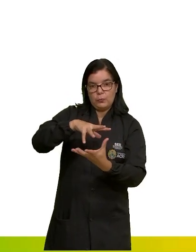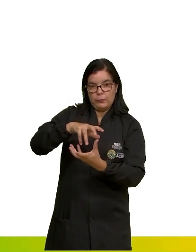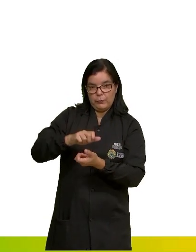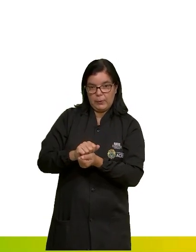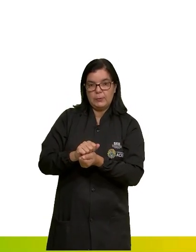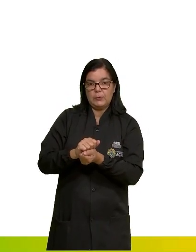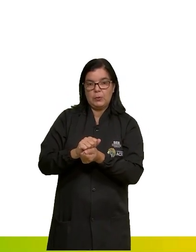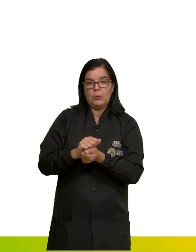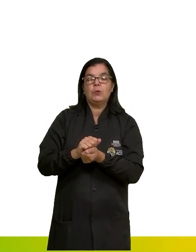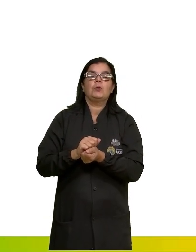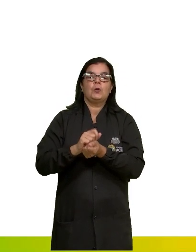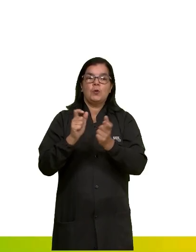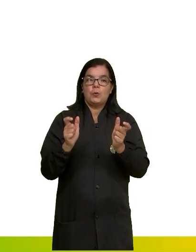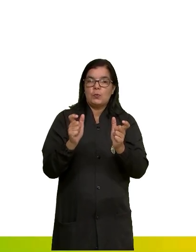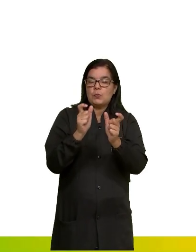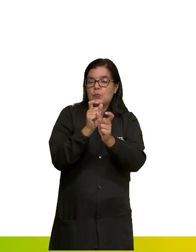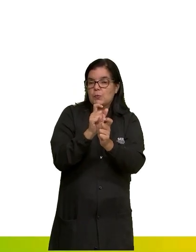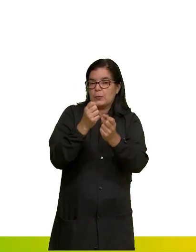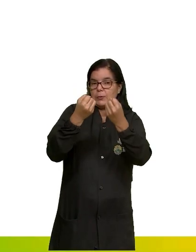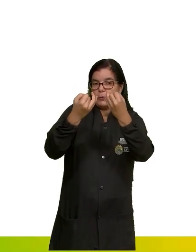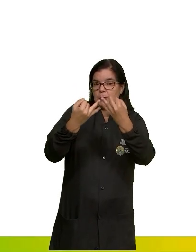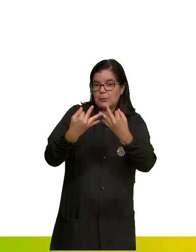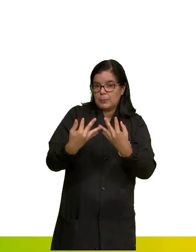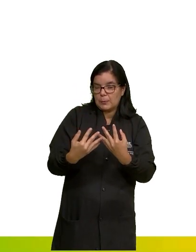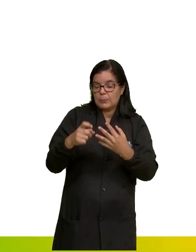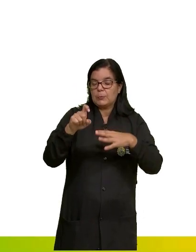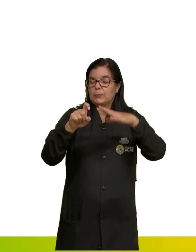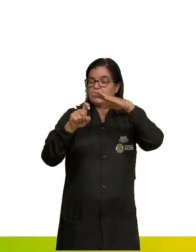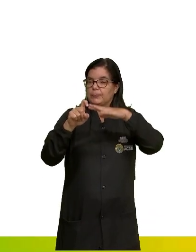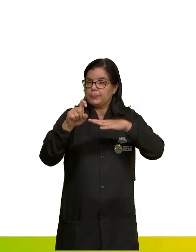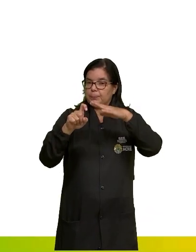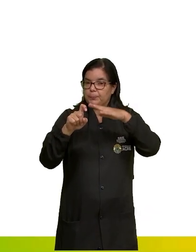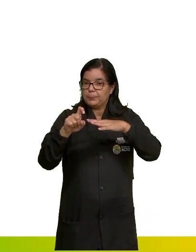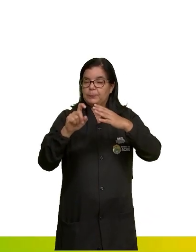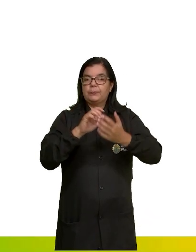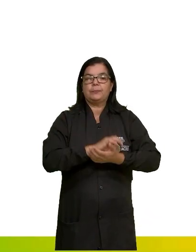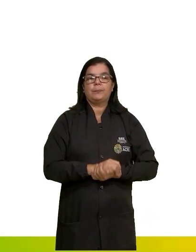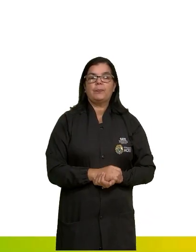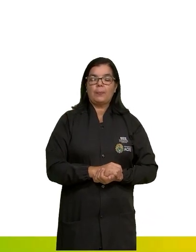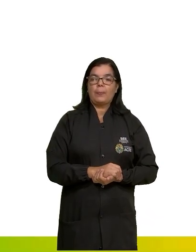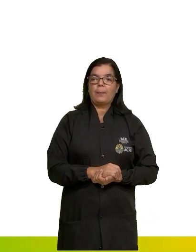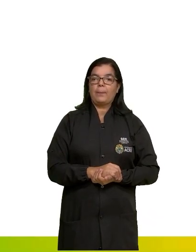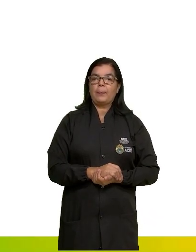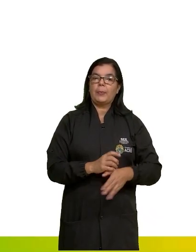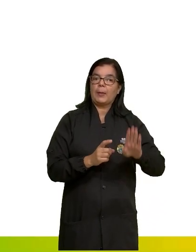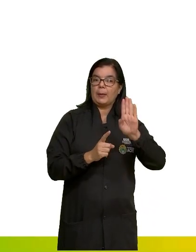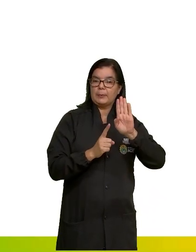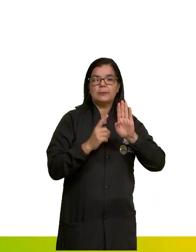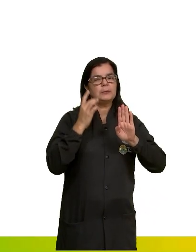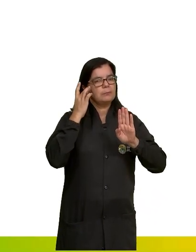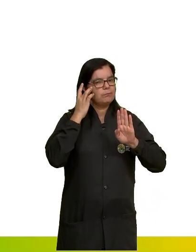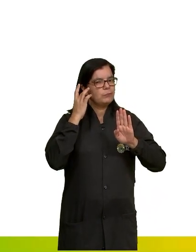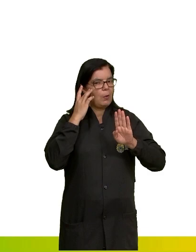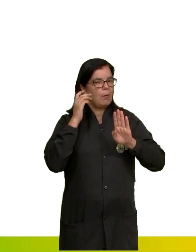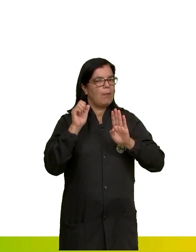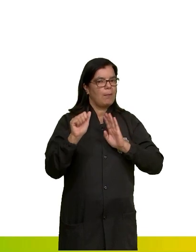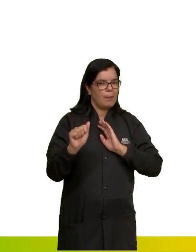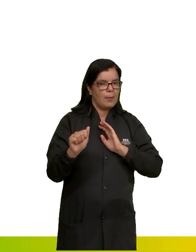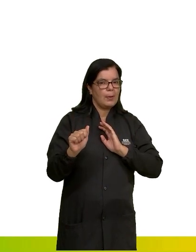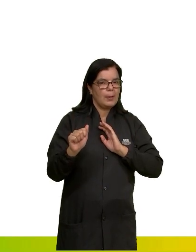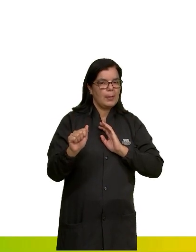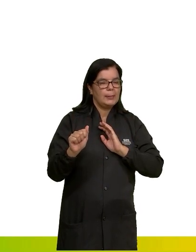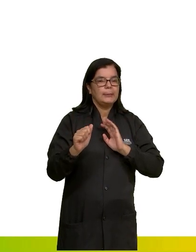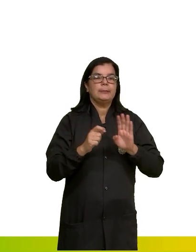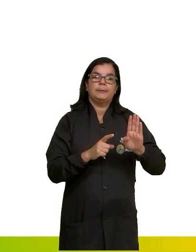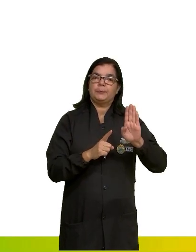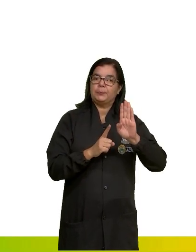do universo, em contraste com as explicações míticas. Será que é essa a resposta